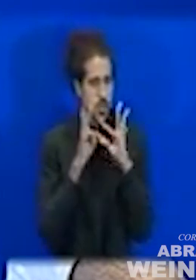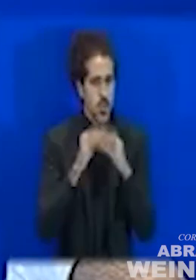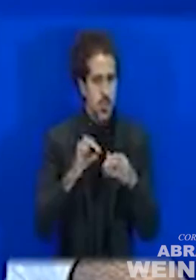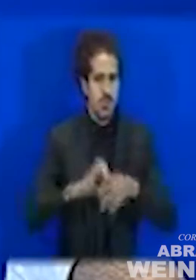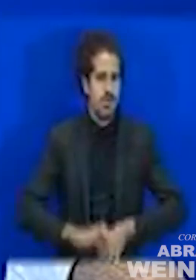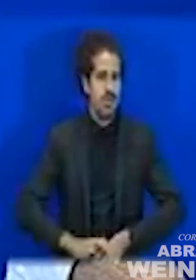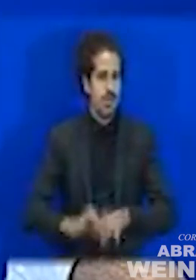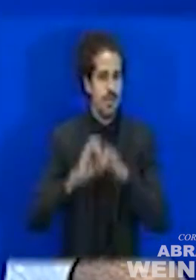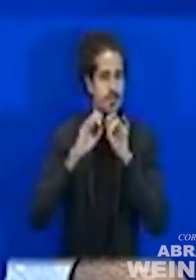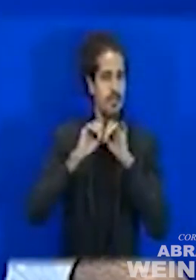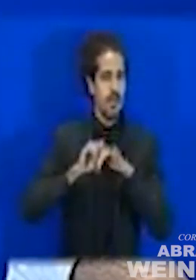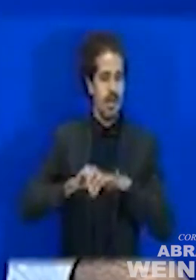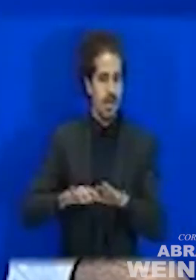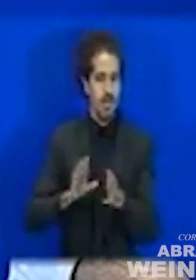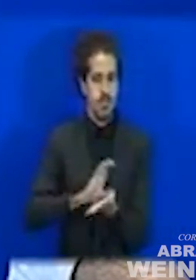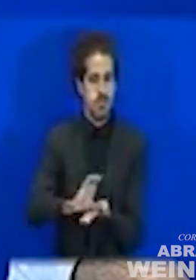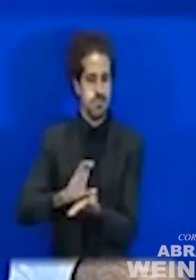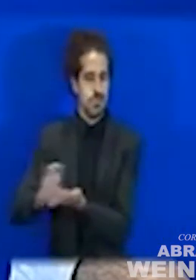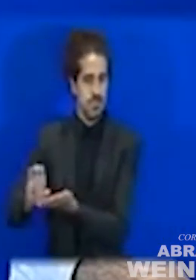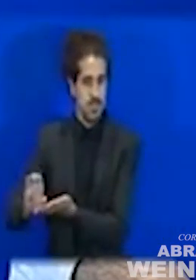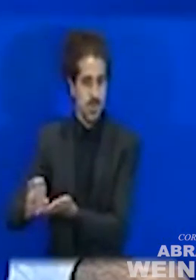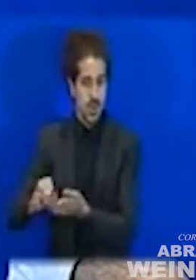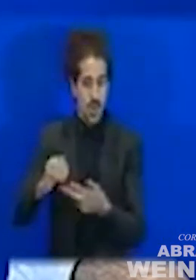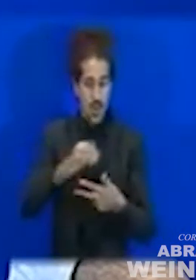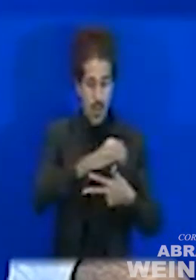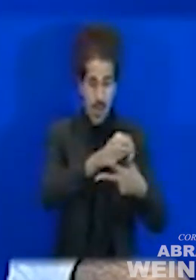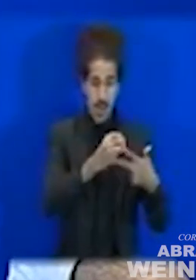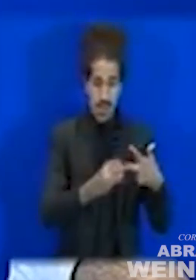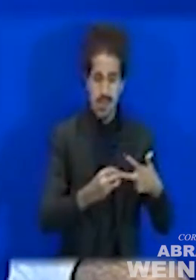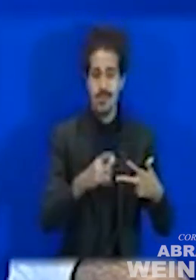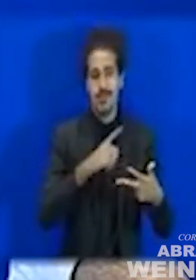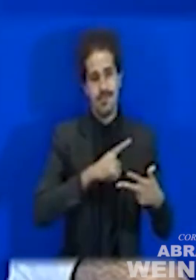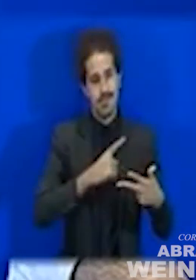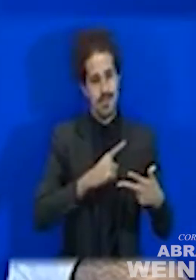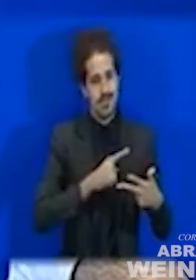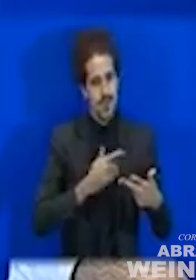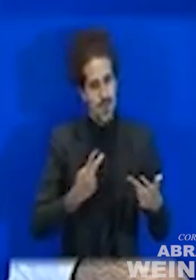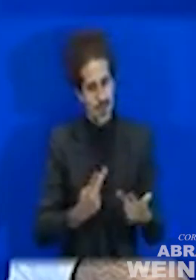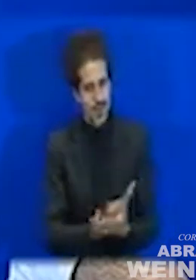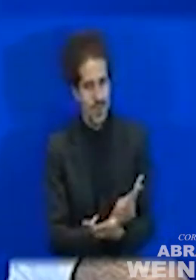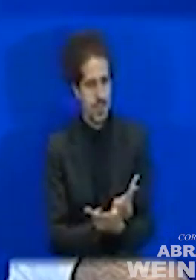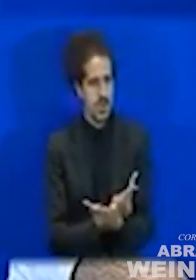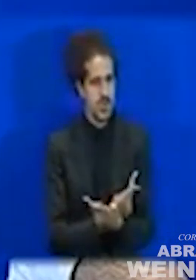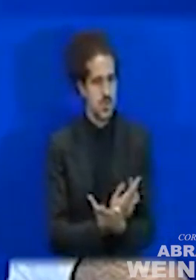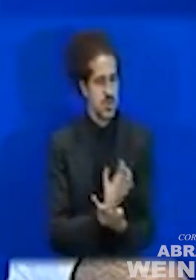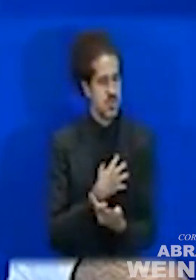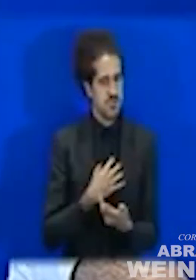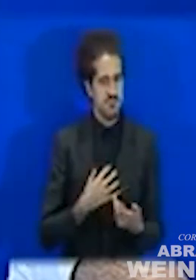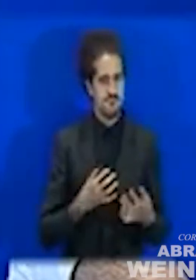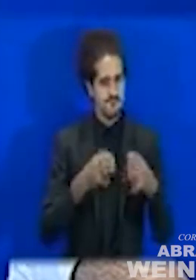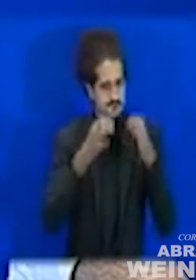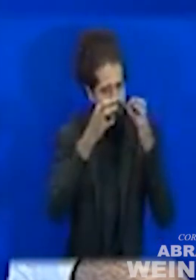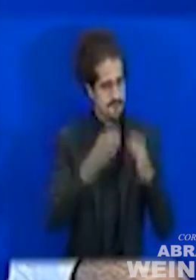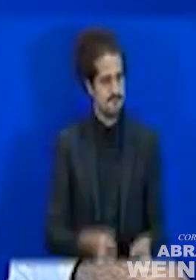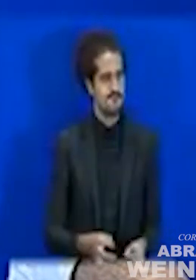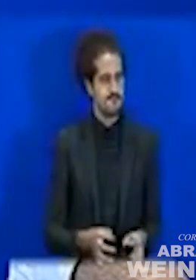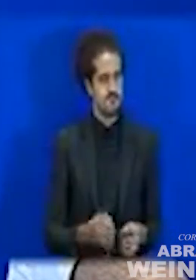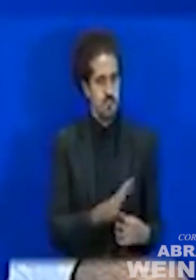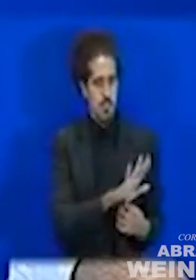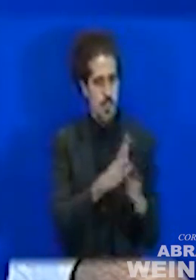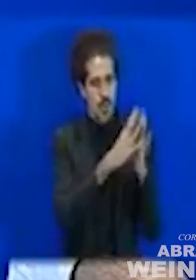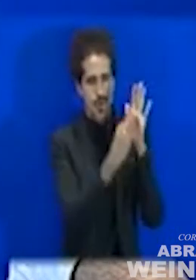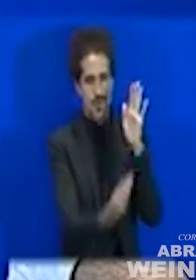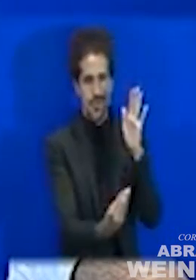liberado. Ministro. O Enem aconteceu. E aconteceu de uma forma exemplar. Que deveria